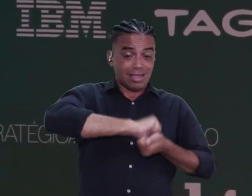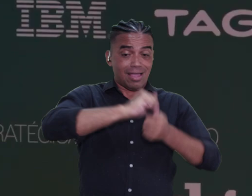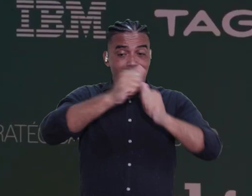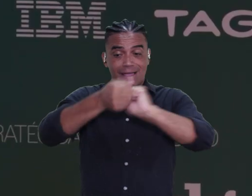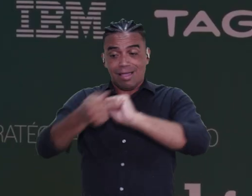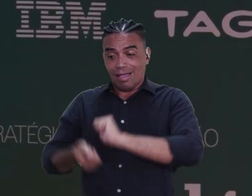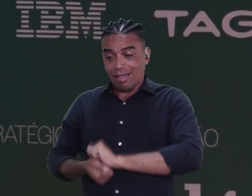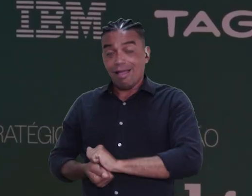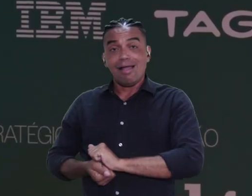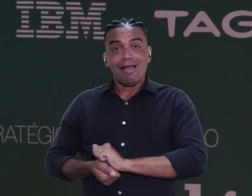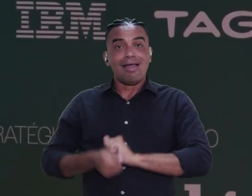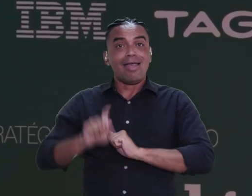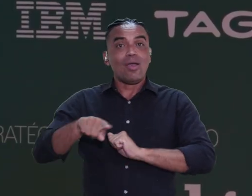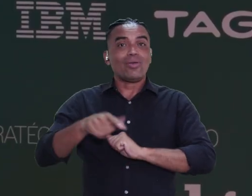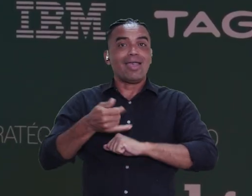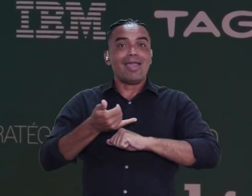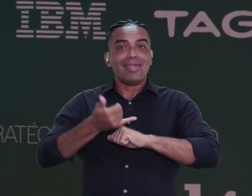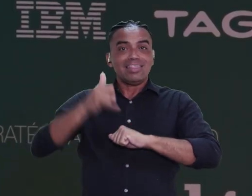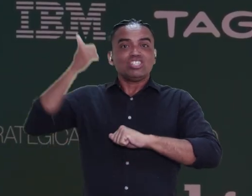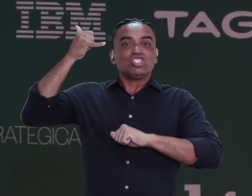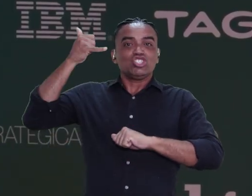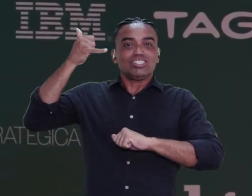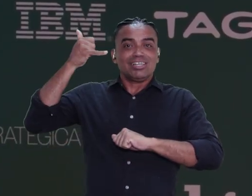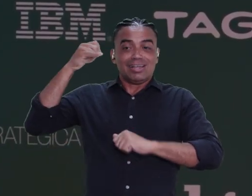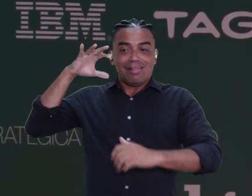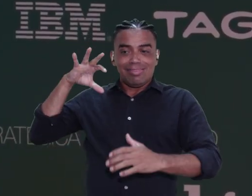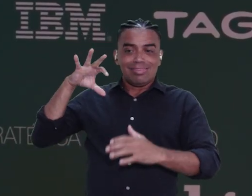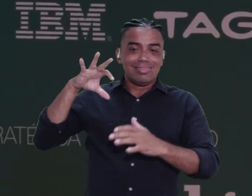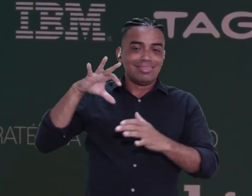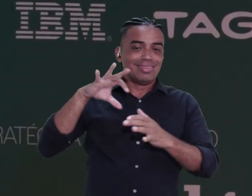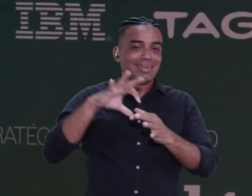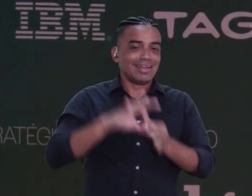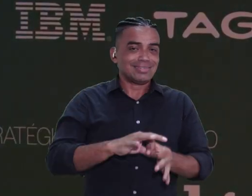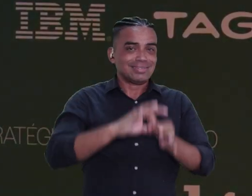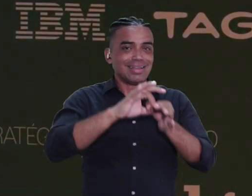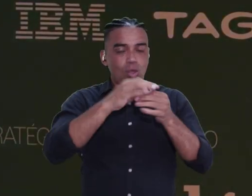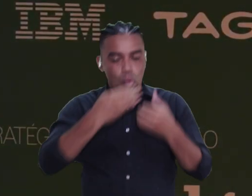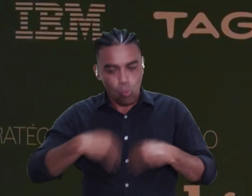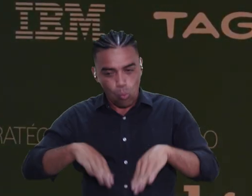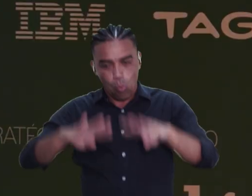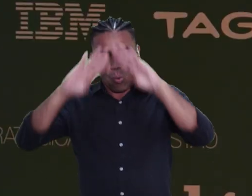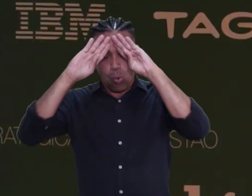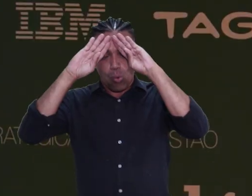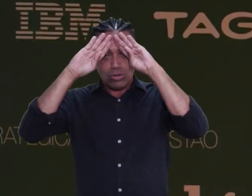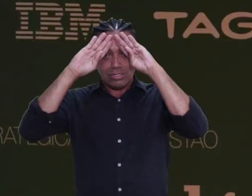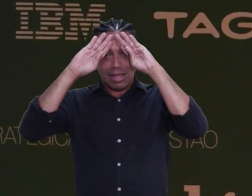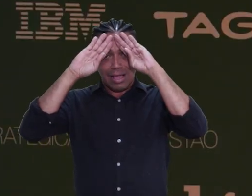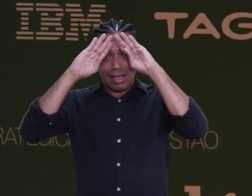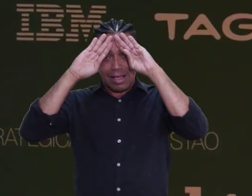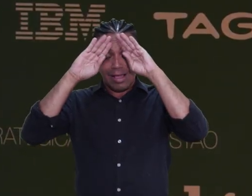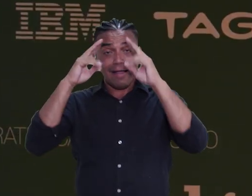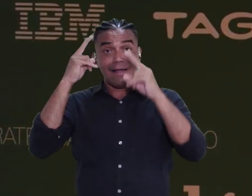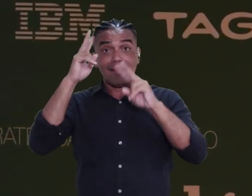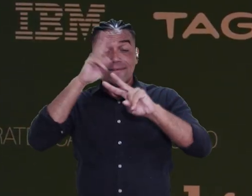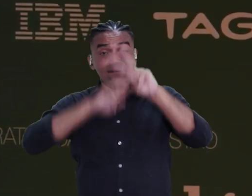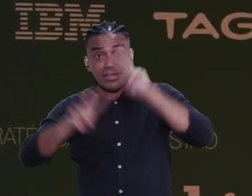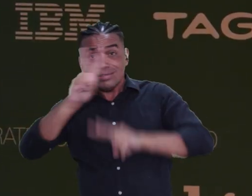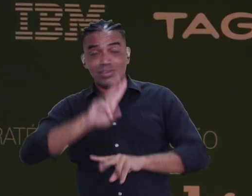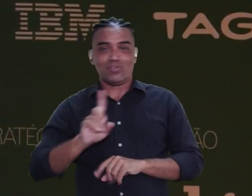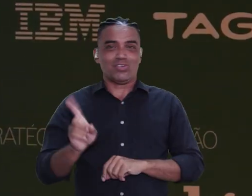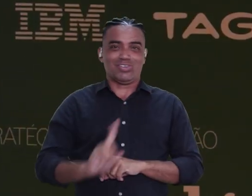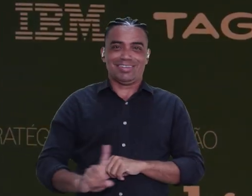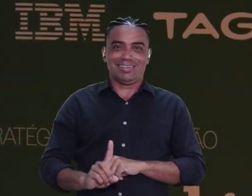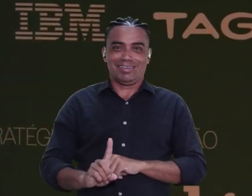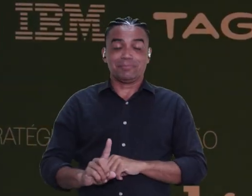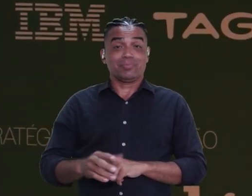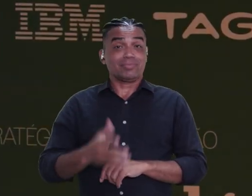receptáculos de energia, conexão com o divino, com o invisível. Então,